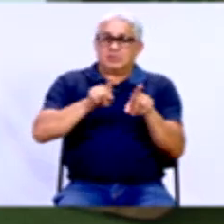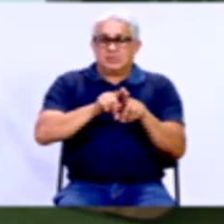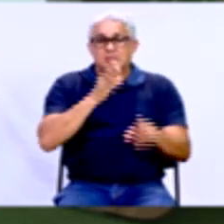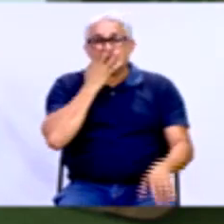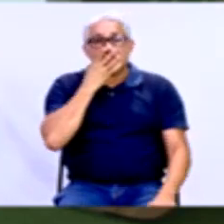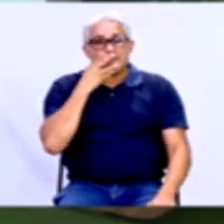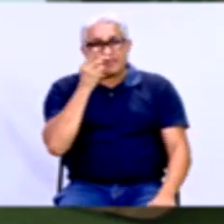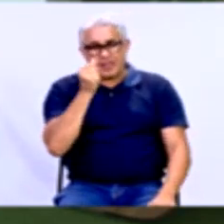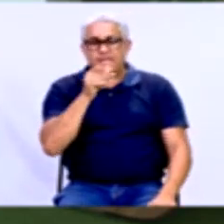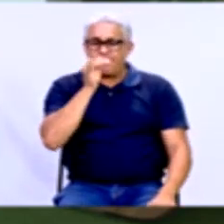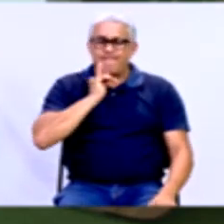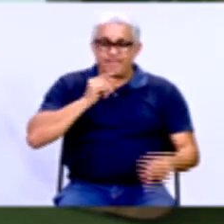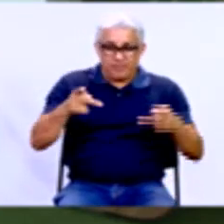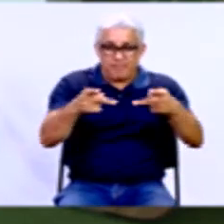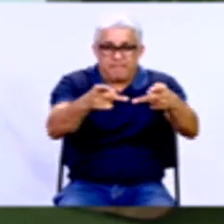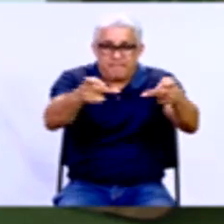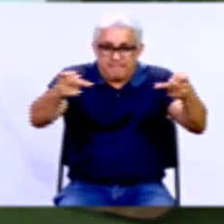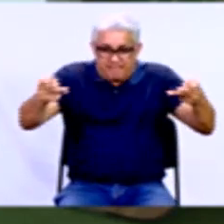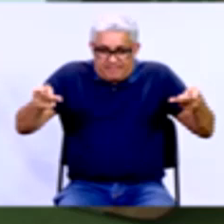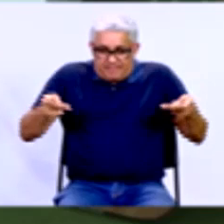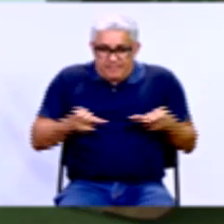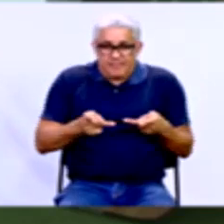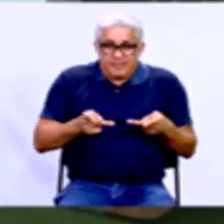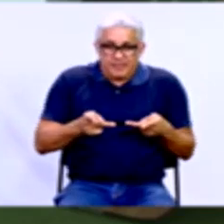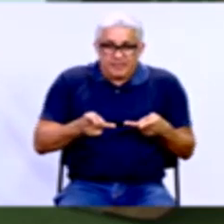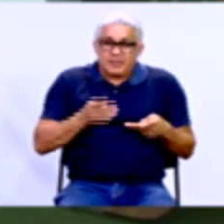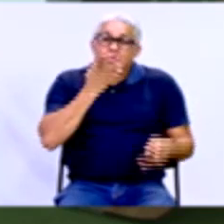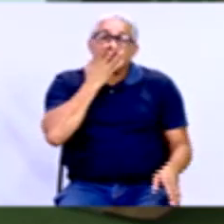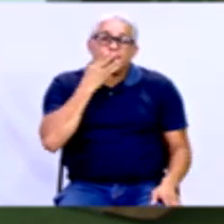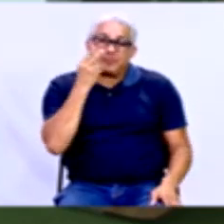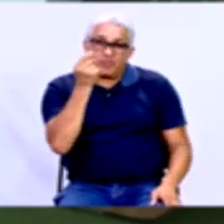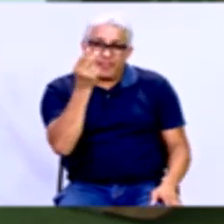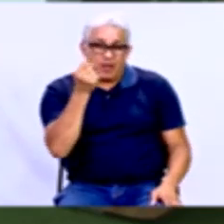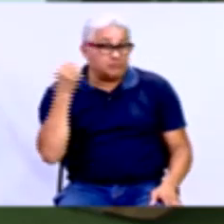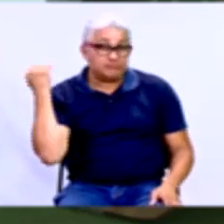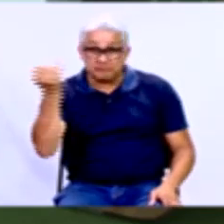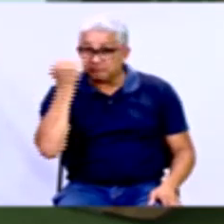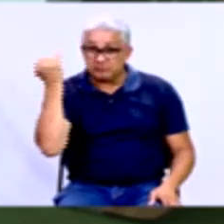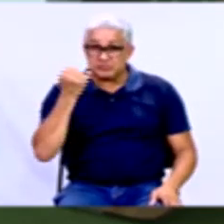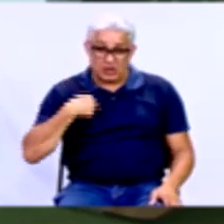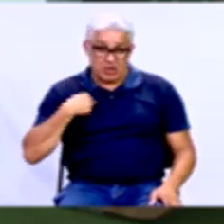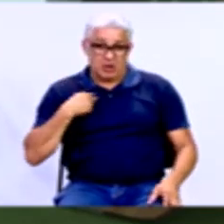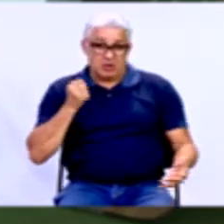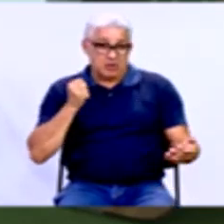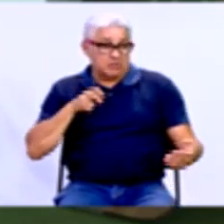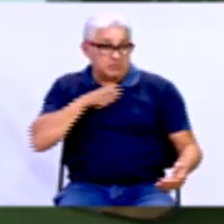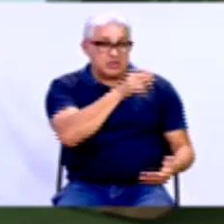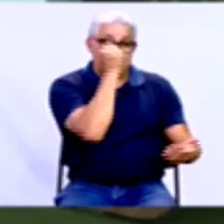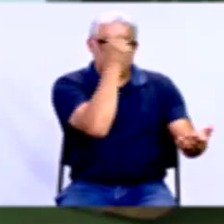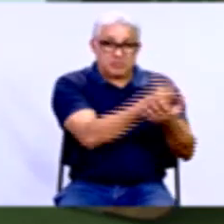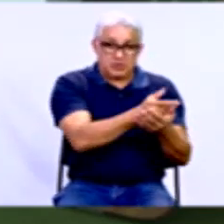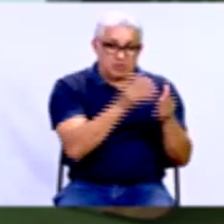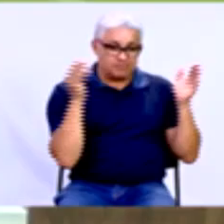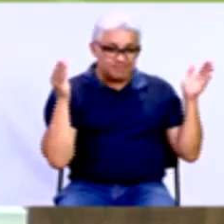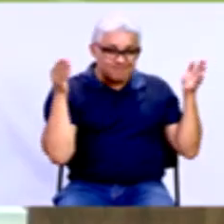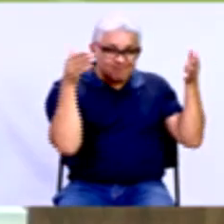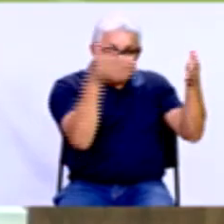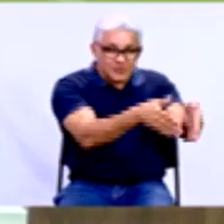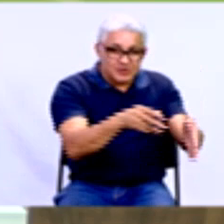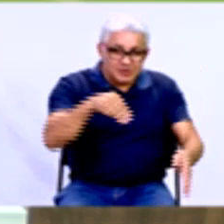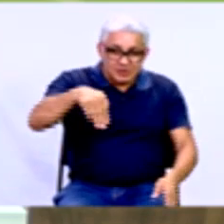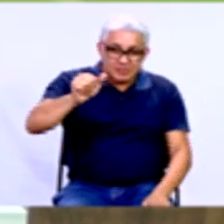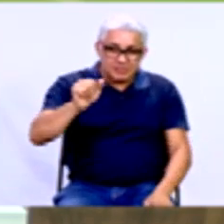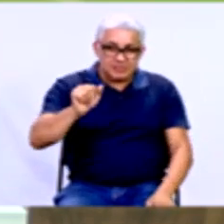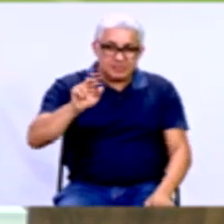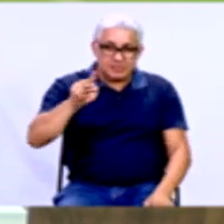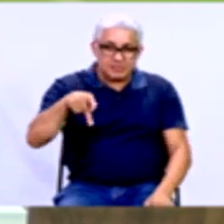tenho uma pizzaria, o fator sabor é o fator determinante para que eu compre pizza ali. Então, eu posso focar a minha estratégia de marketing em cima do sabor,